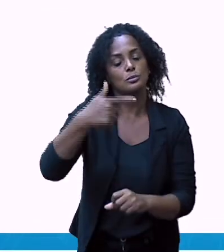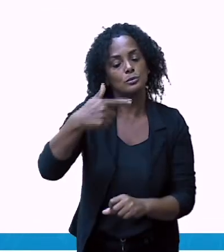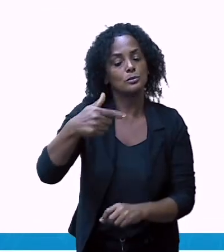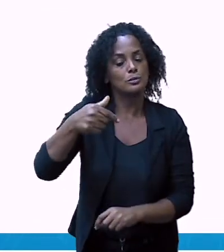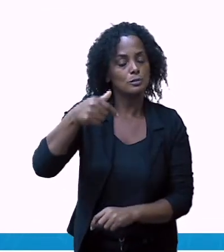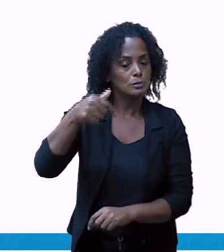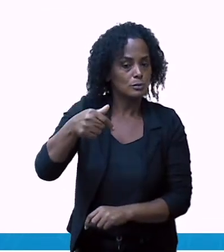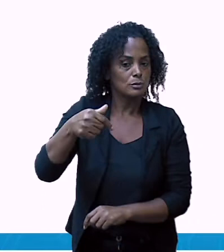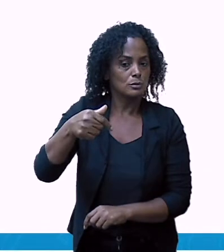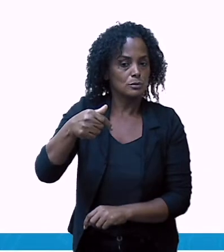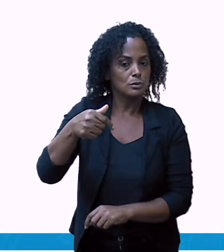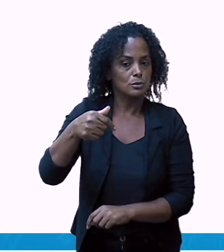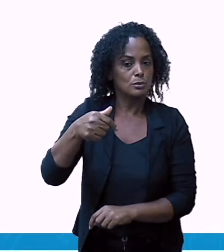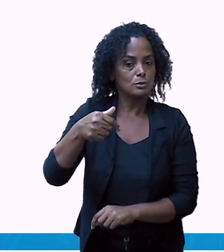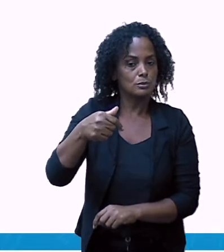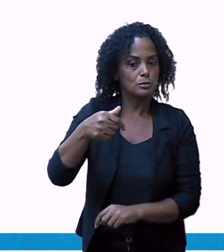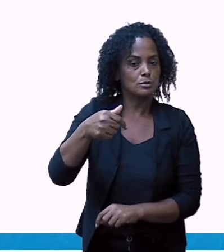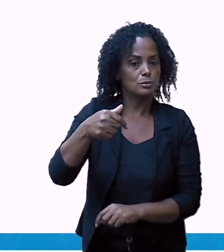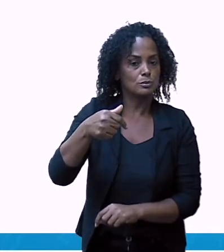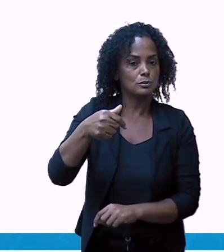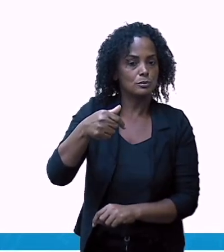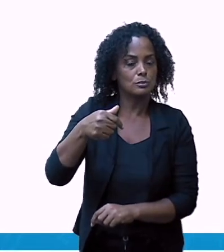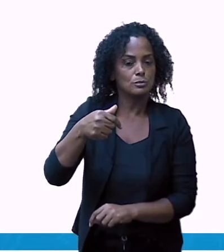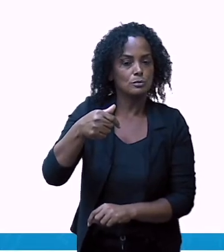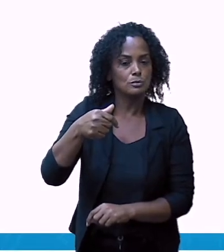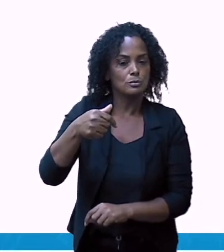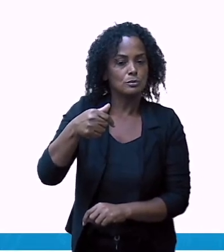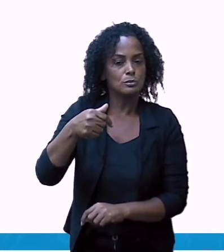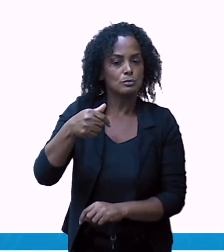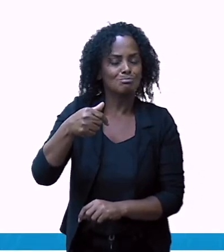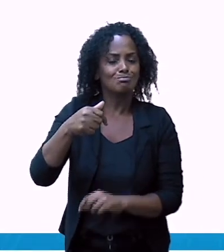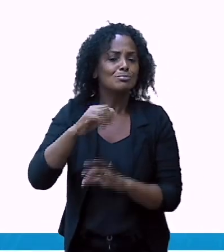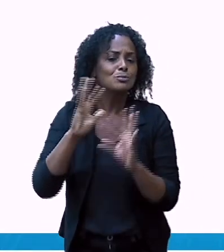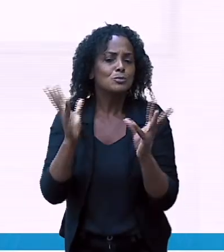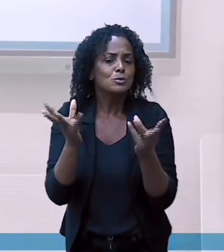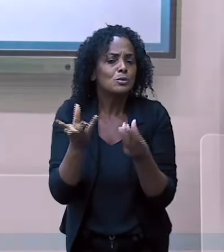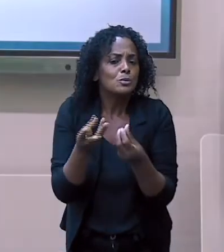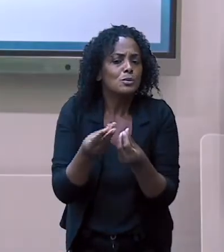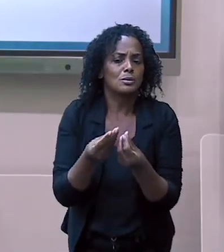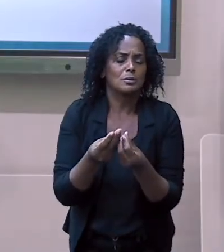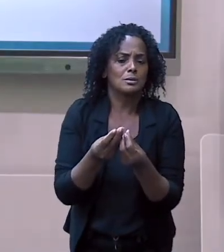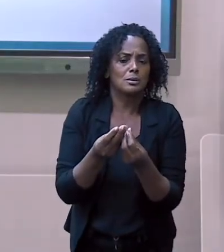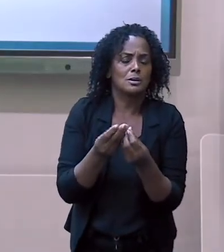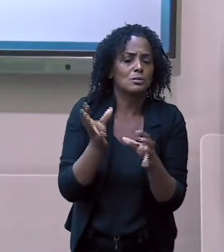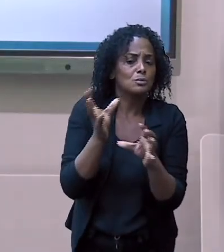27. Então, o resultado de toda esta expressão numérica é